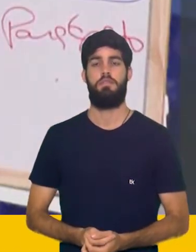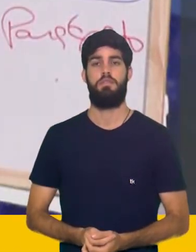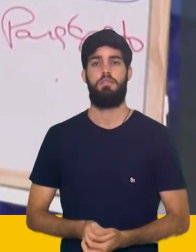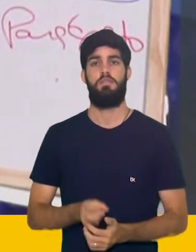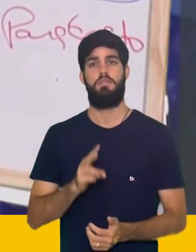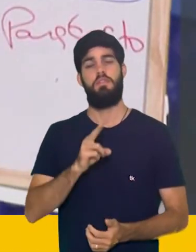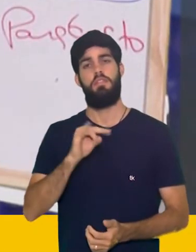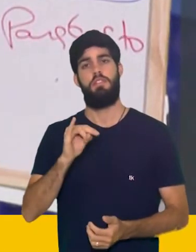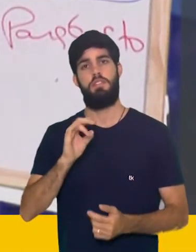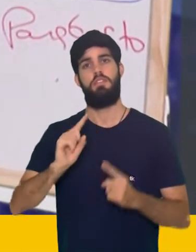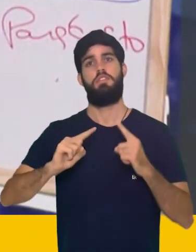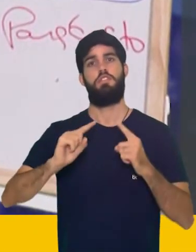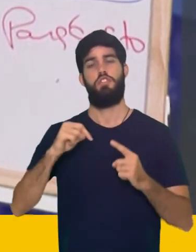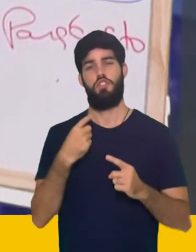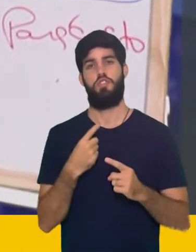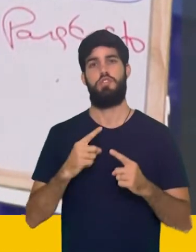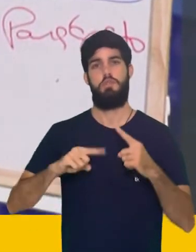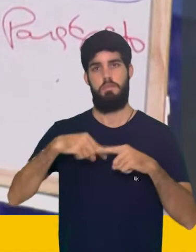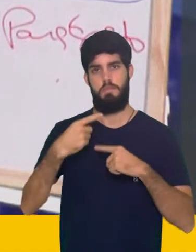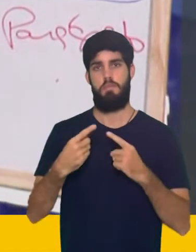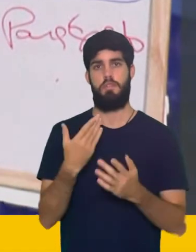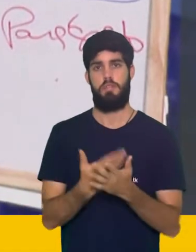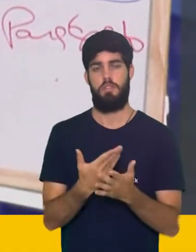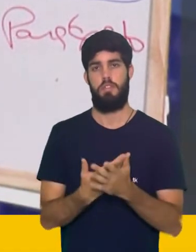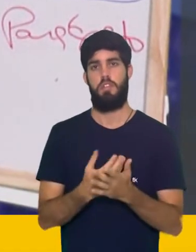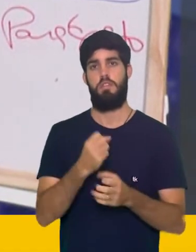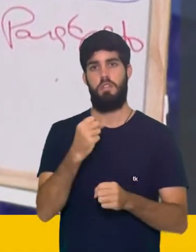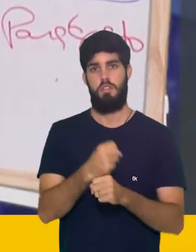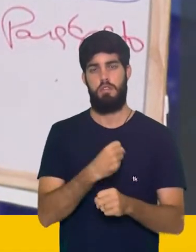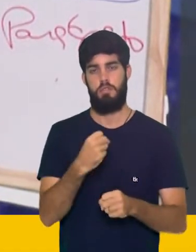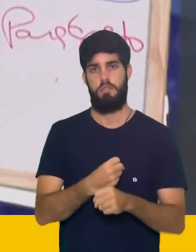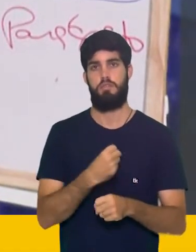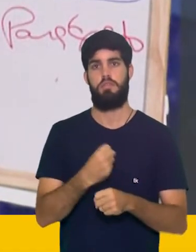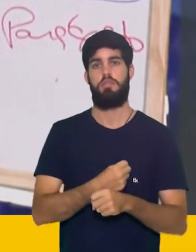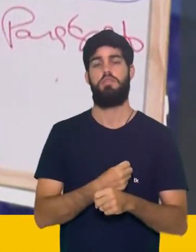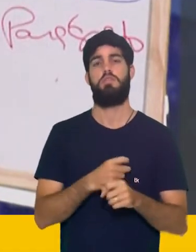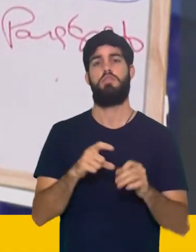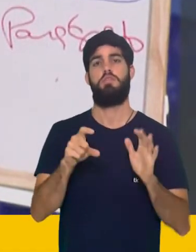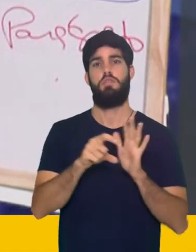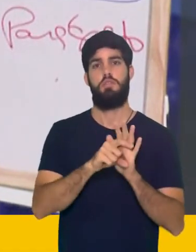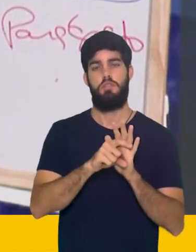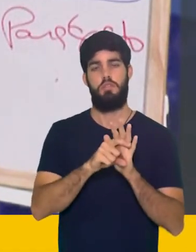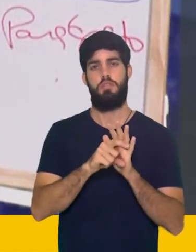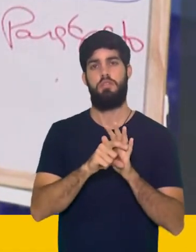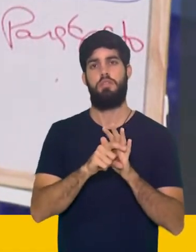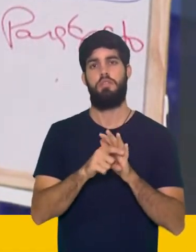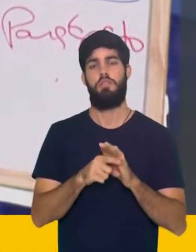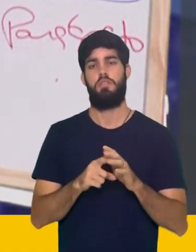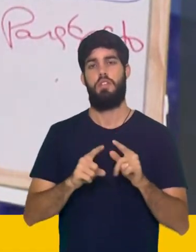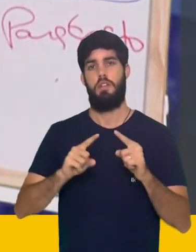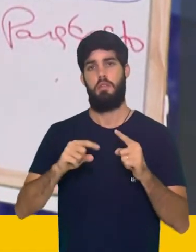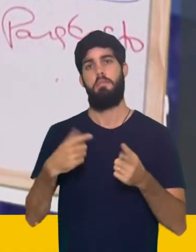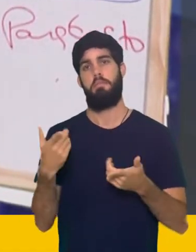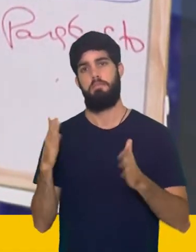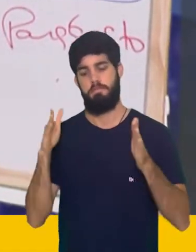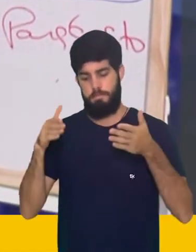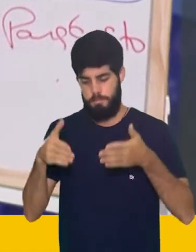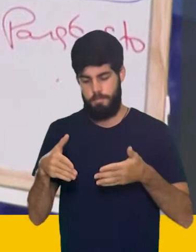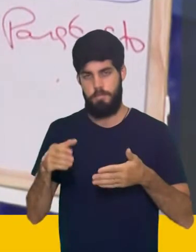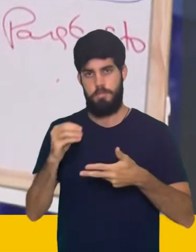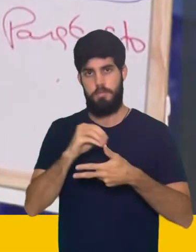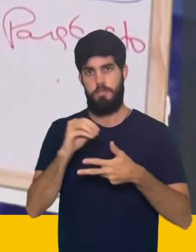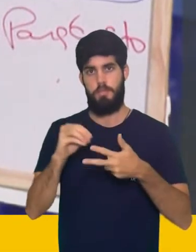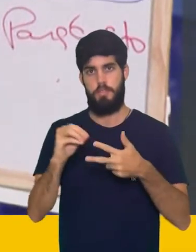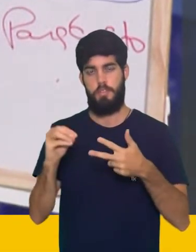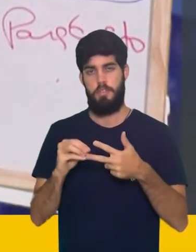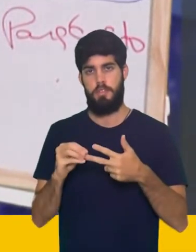E que vai ser a nossa próxima aula. A construção do parágrafo dissertativo, argumentativo para a prova do Enem.